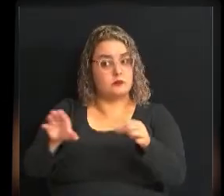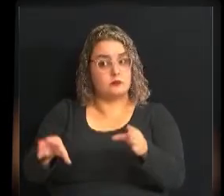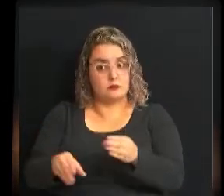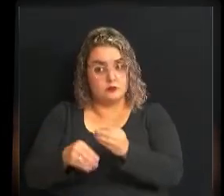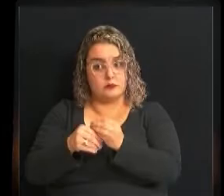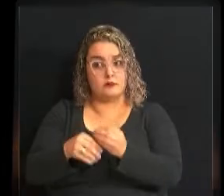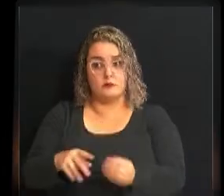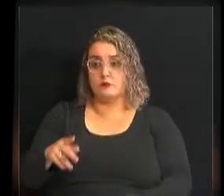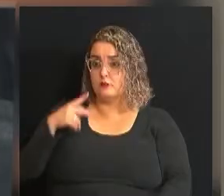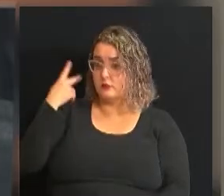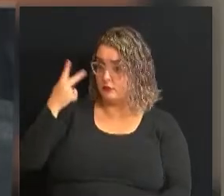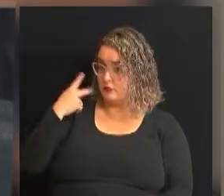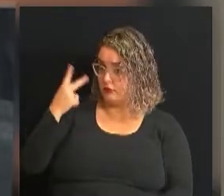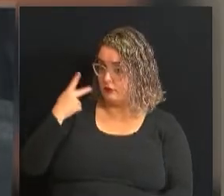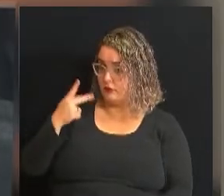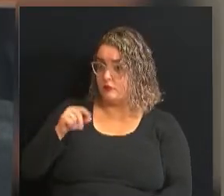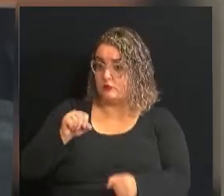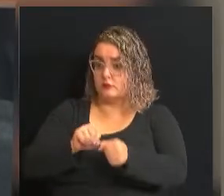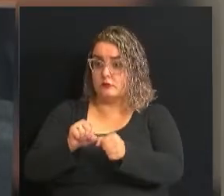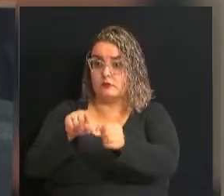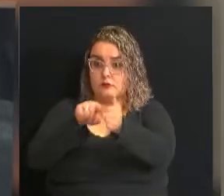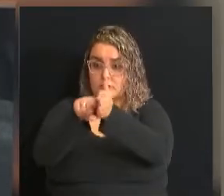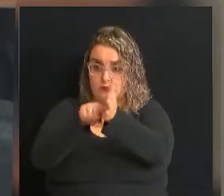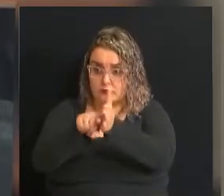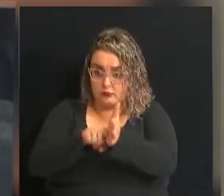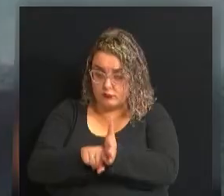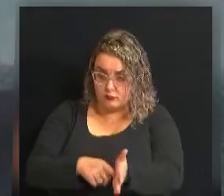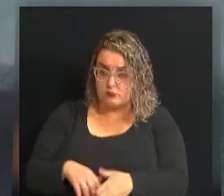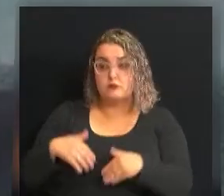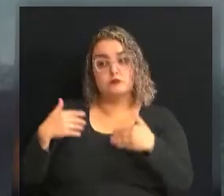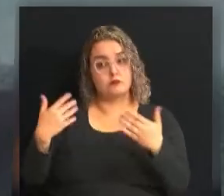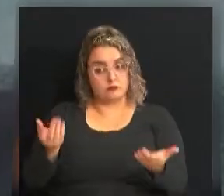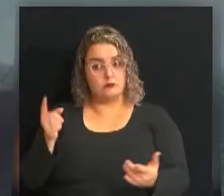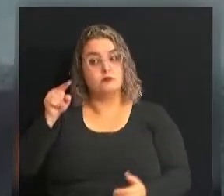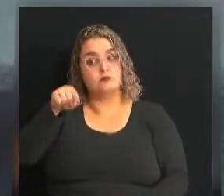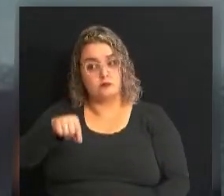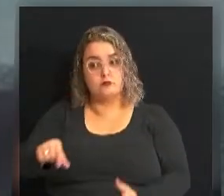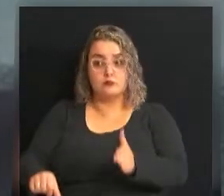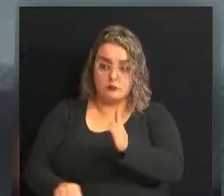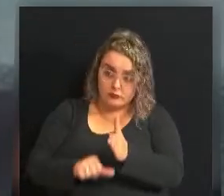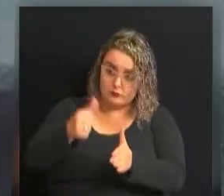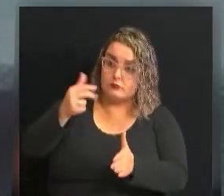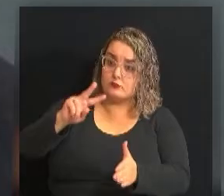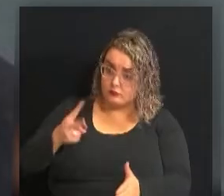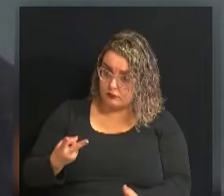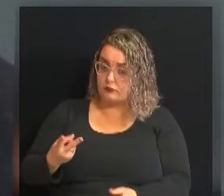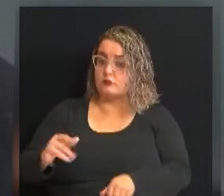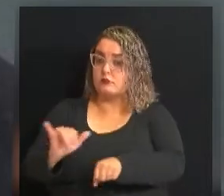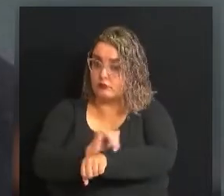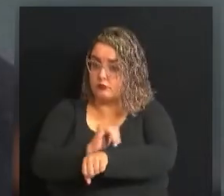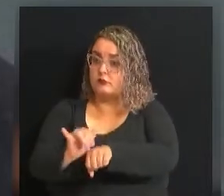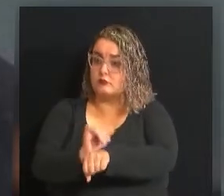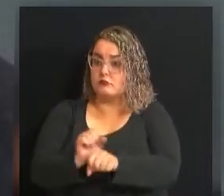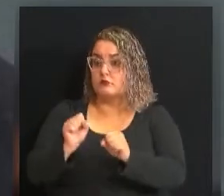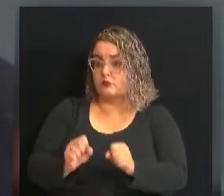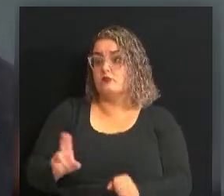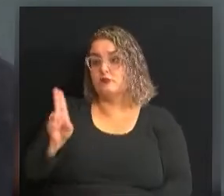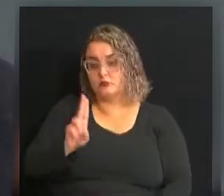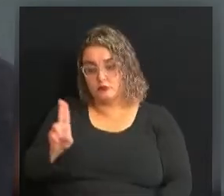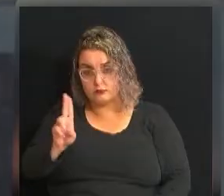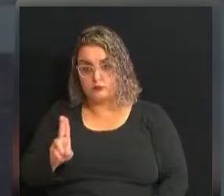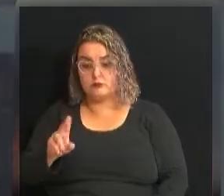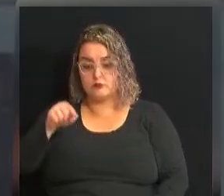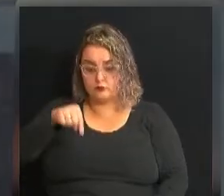devem ser feitas nas emendas dos parlamentares fizeram várias perguntas já que esta é a primeira vez que a ferramenta